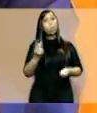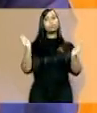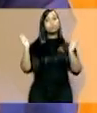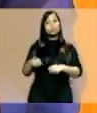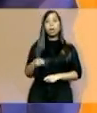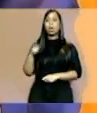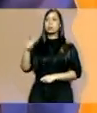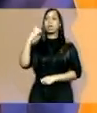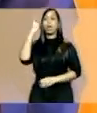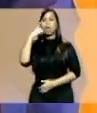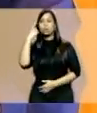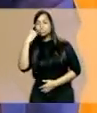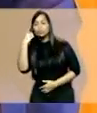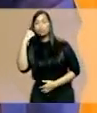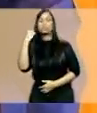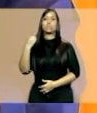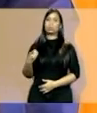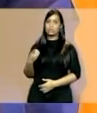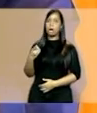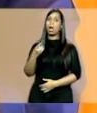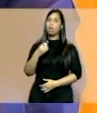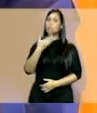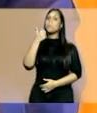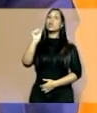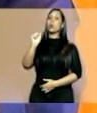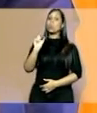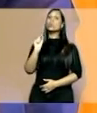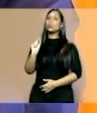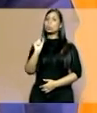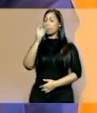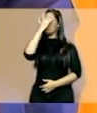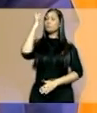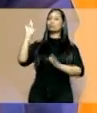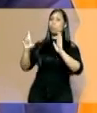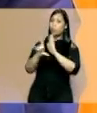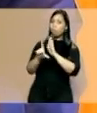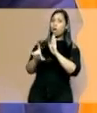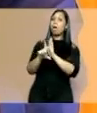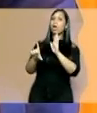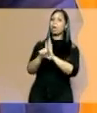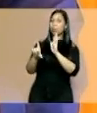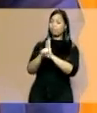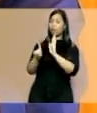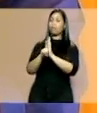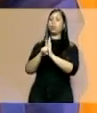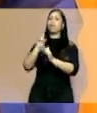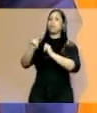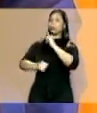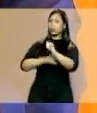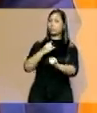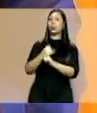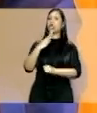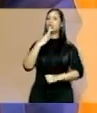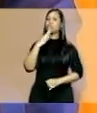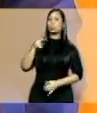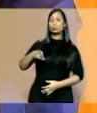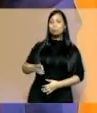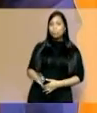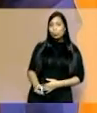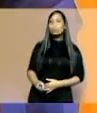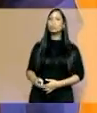procurar um advogado, de preferência um advogado que seja especialista em direito digital, que vai conhecer melhor essa questão